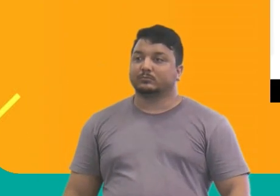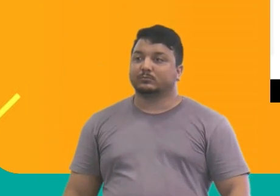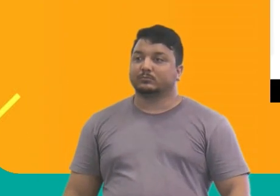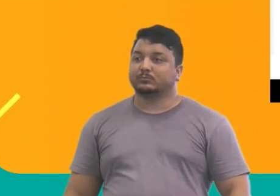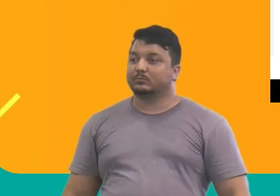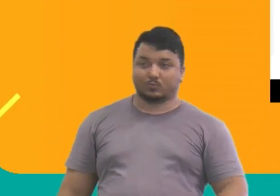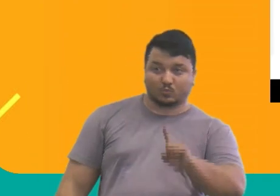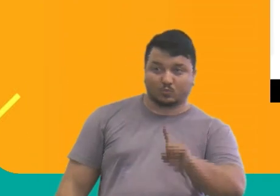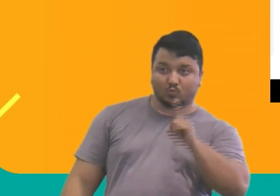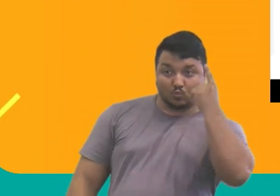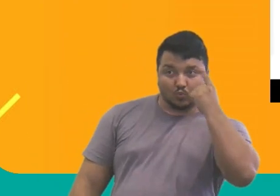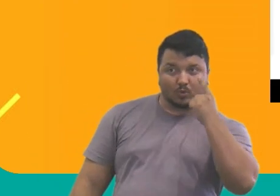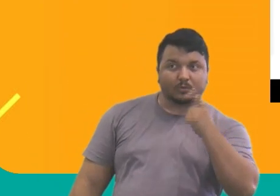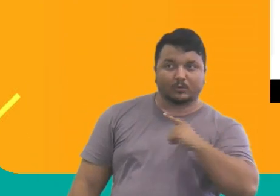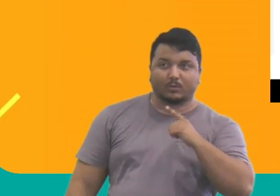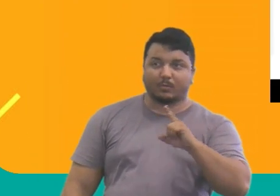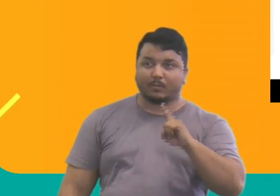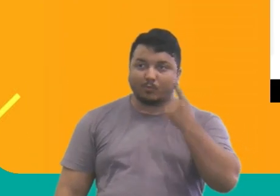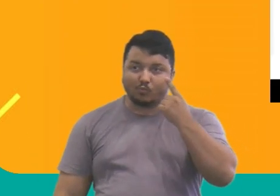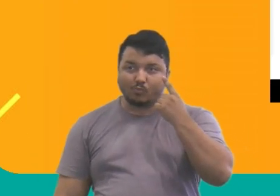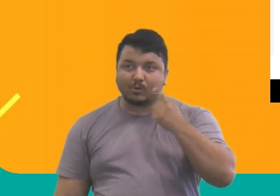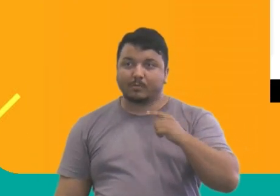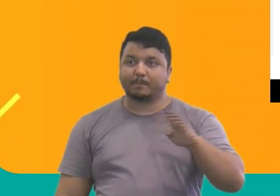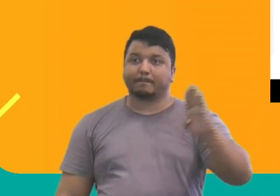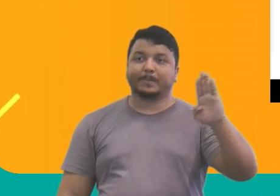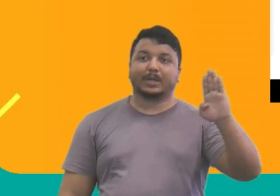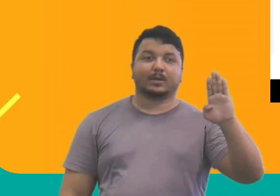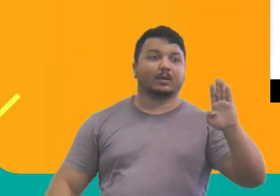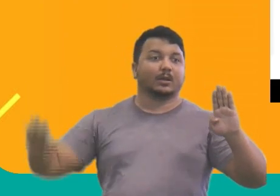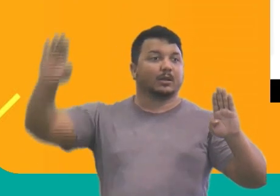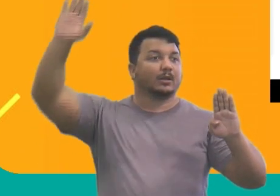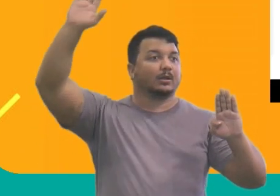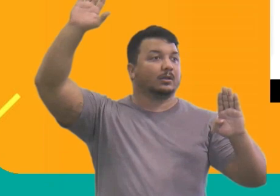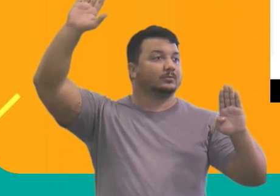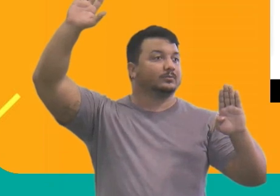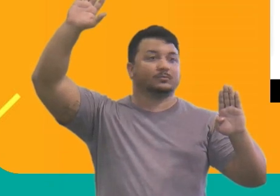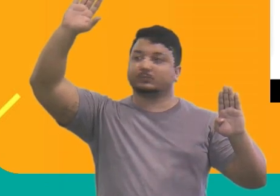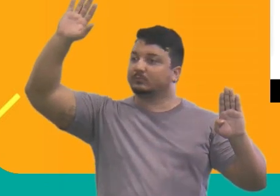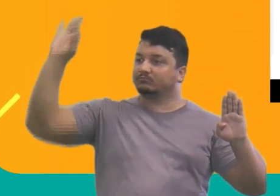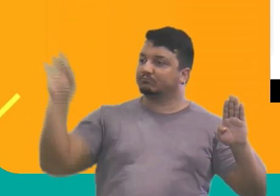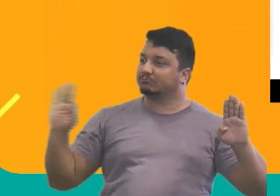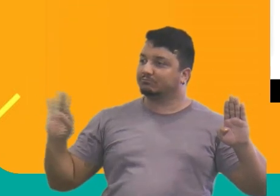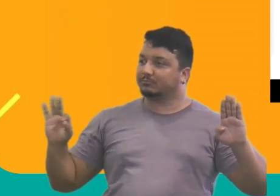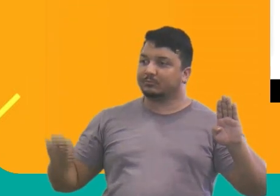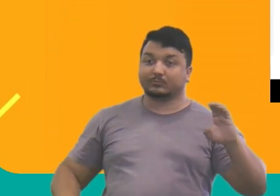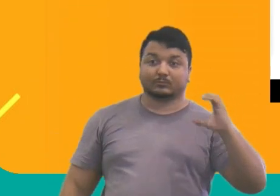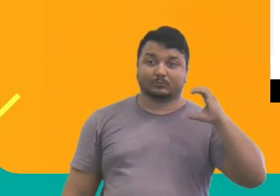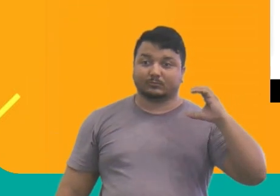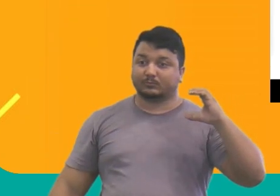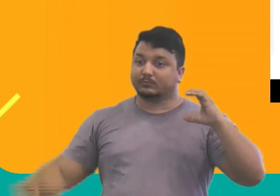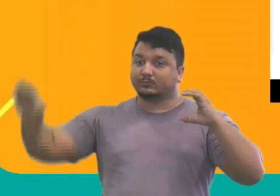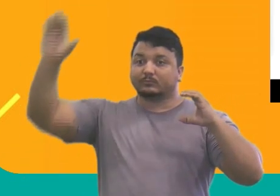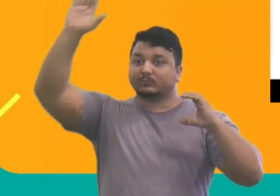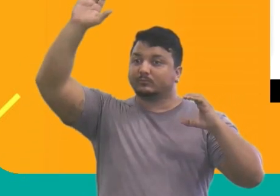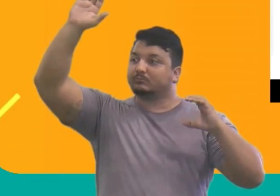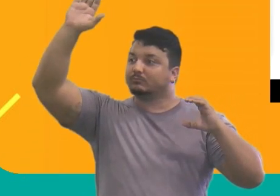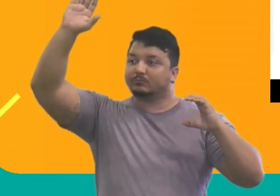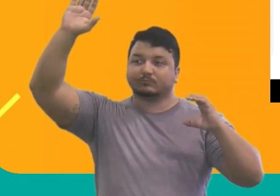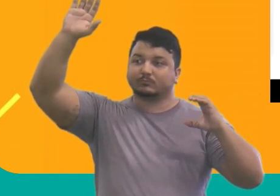Temos uma mão ali atrás. Tem uma mão lá atrás. Item B. Ninguém. Item C.